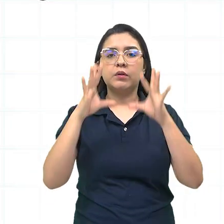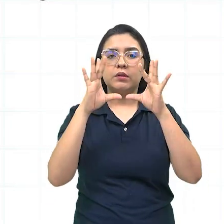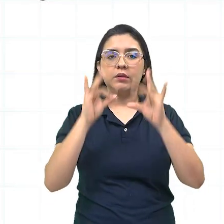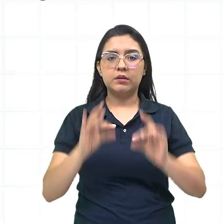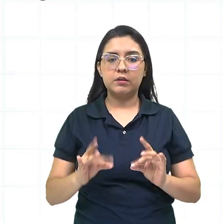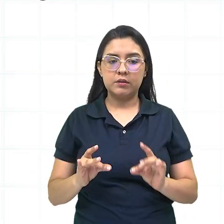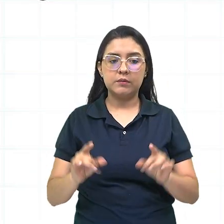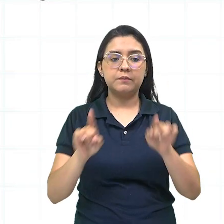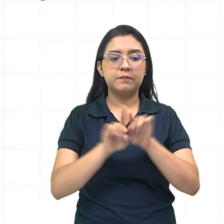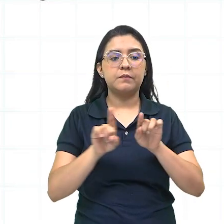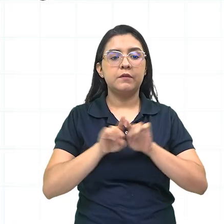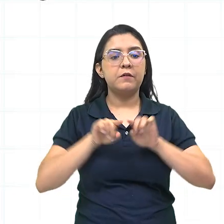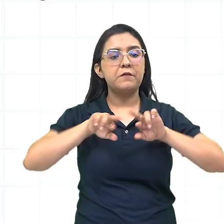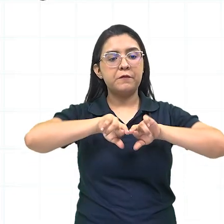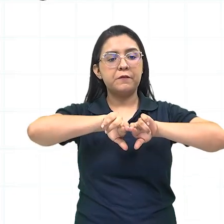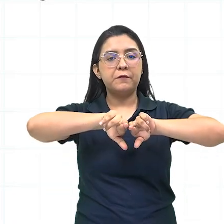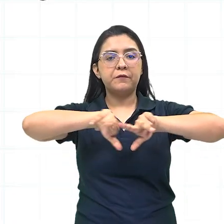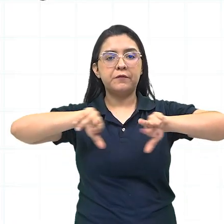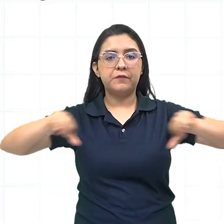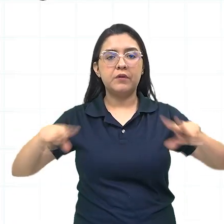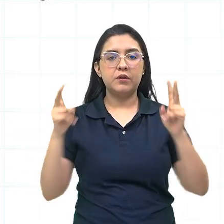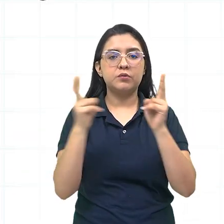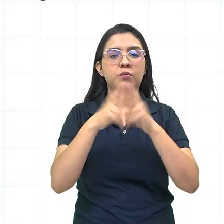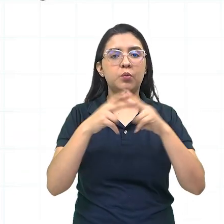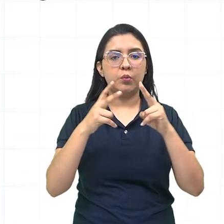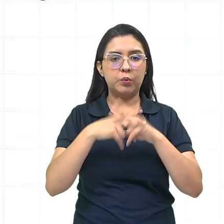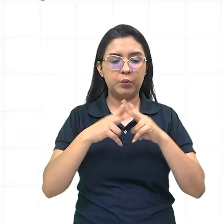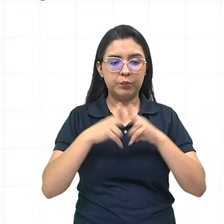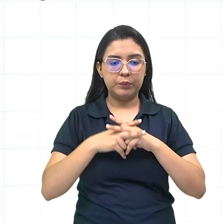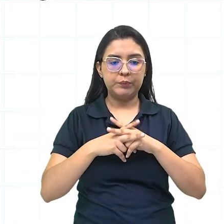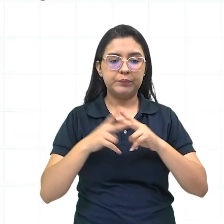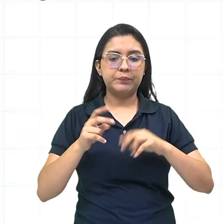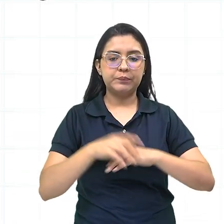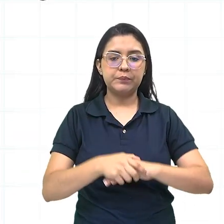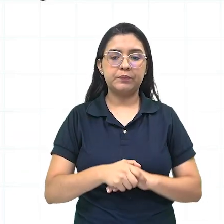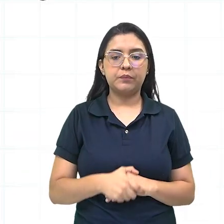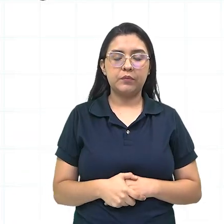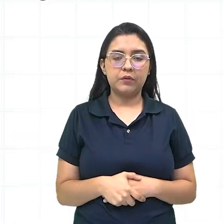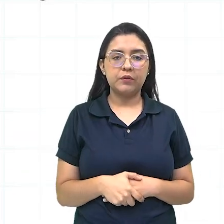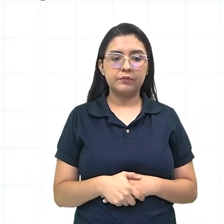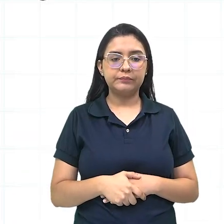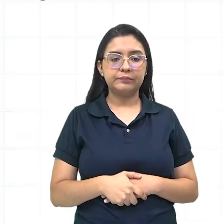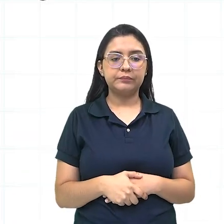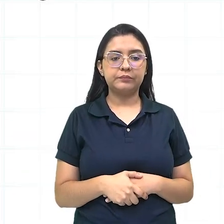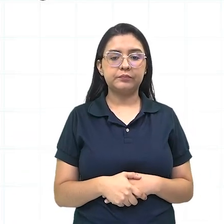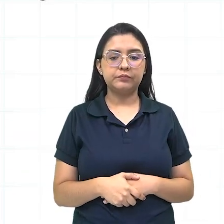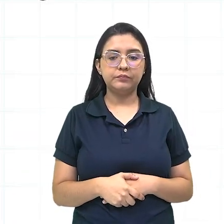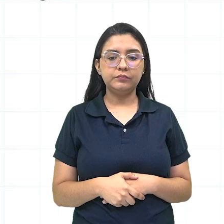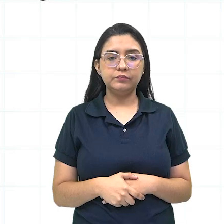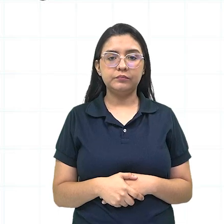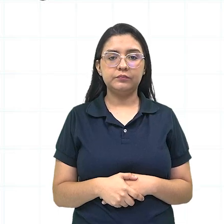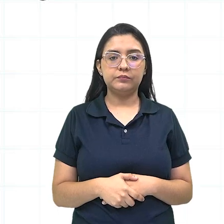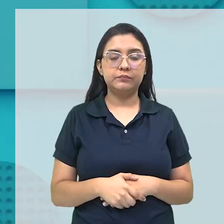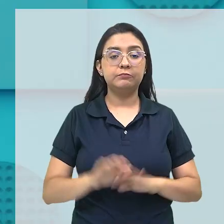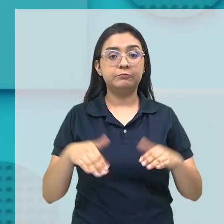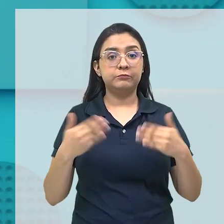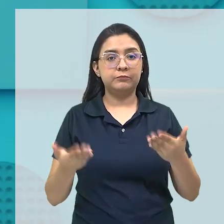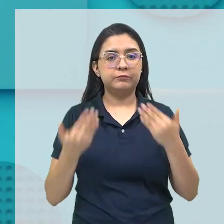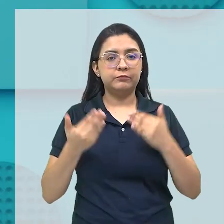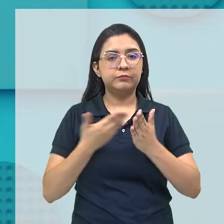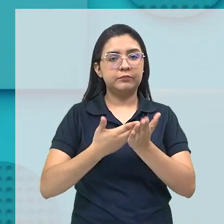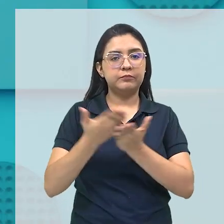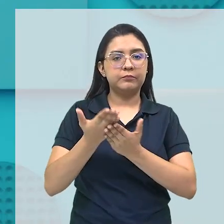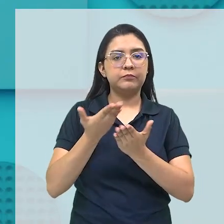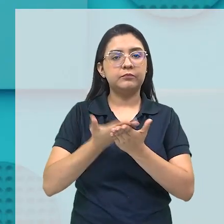Detalhamento, Aikido, Luta Greco-Romana, Kung Fu, Sumo, Wing Chun. Então vamos lá,